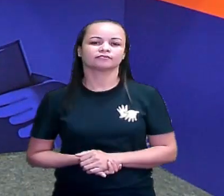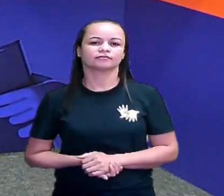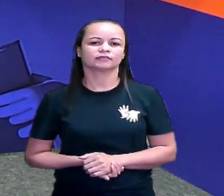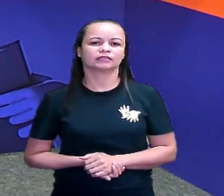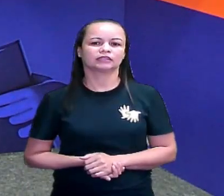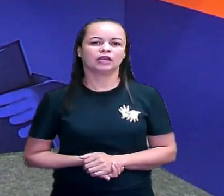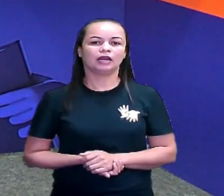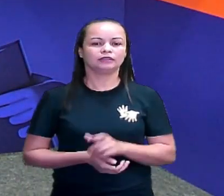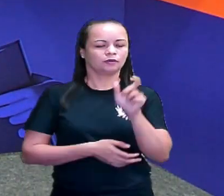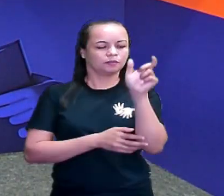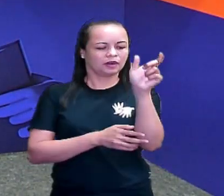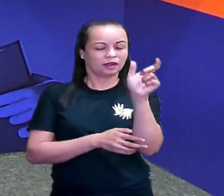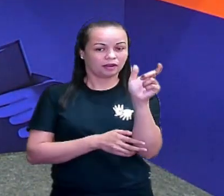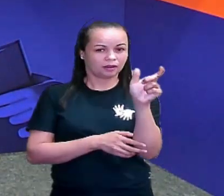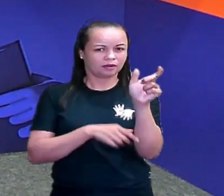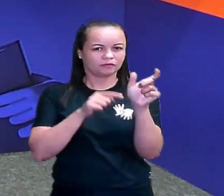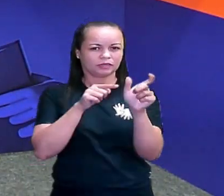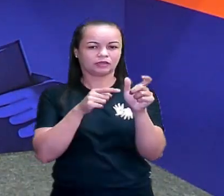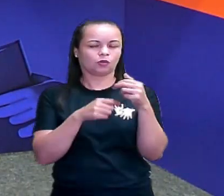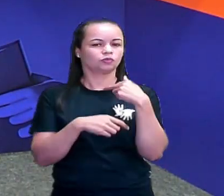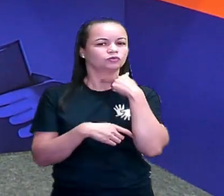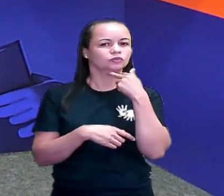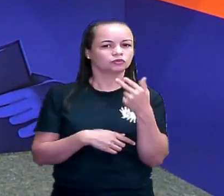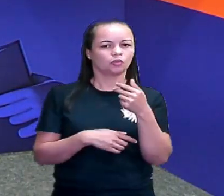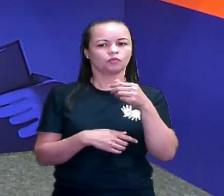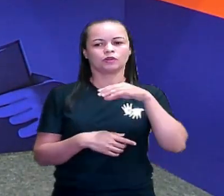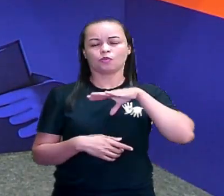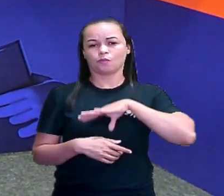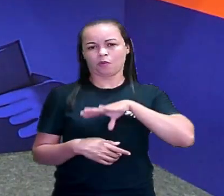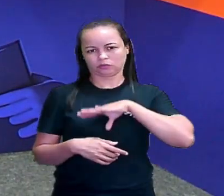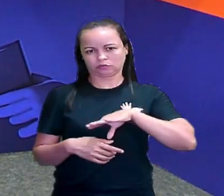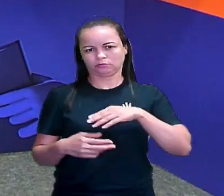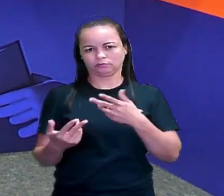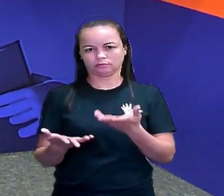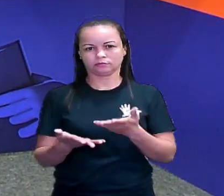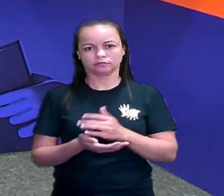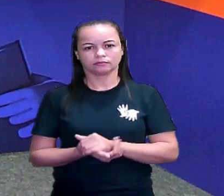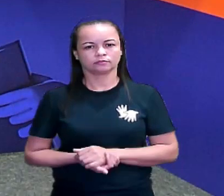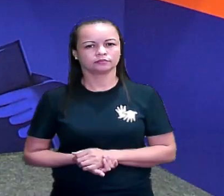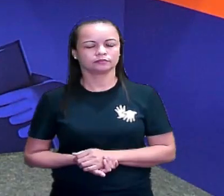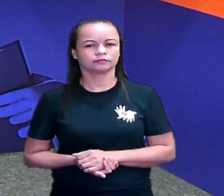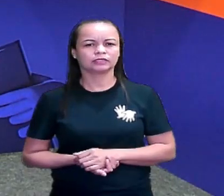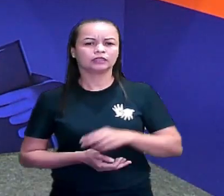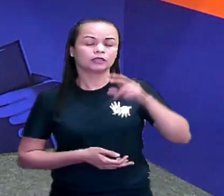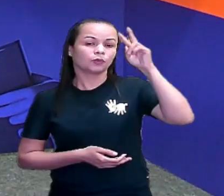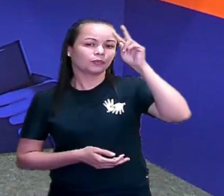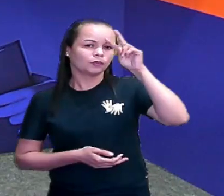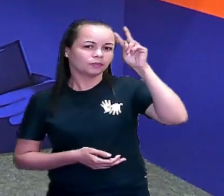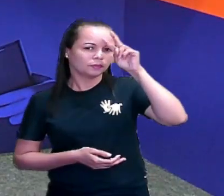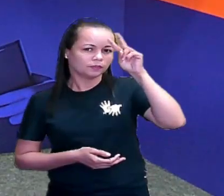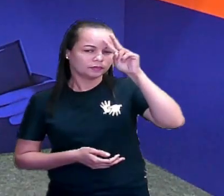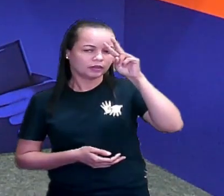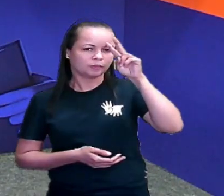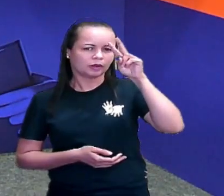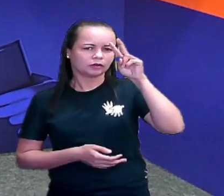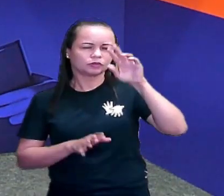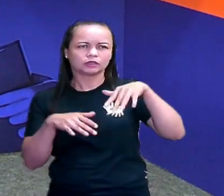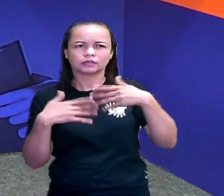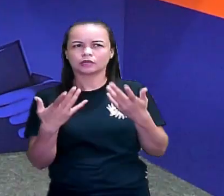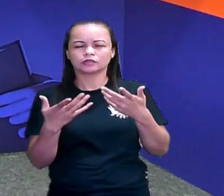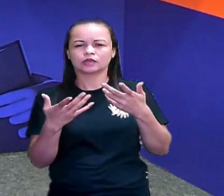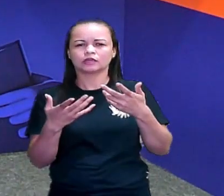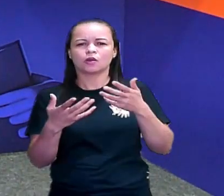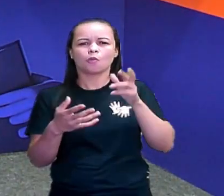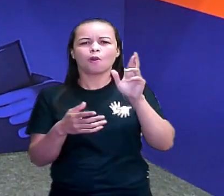ter o mesmo som do nosso G em português, tá certo? Então, é só a gente lembrar. Quando é que a letra G vai ter som